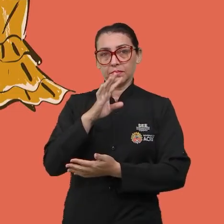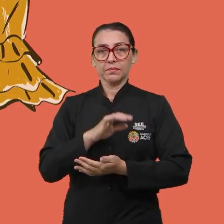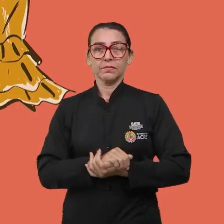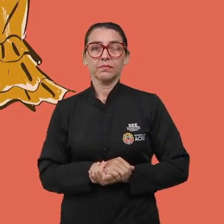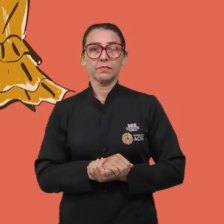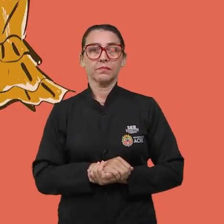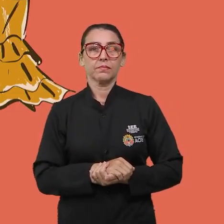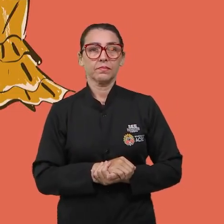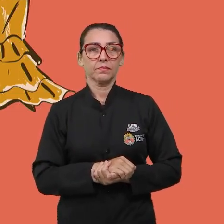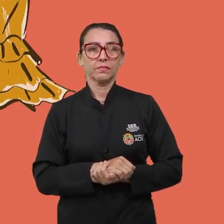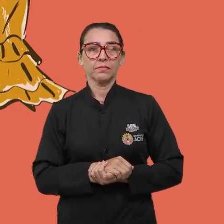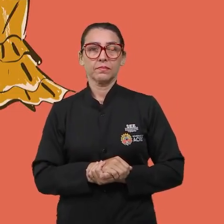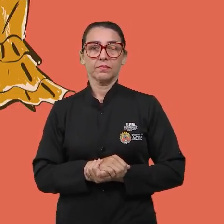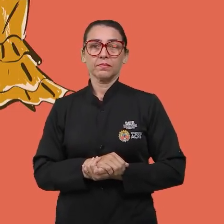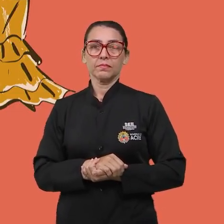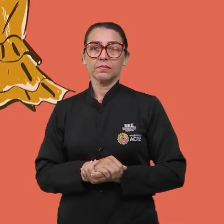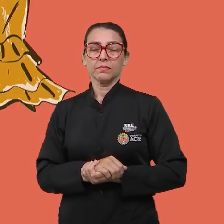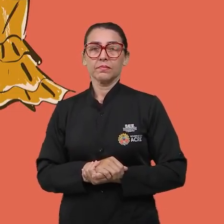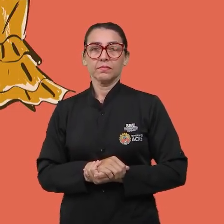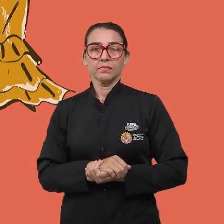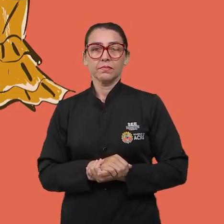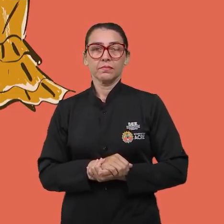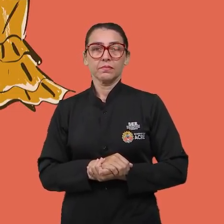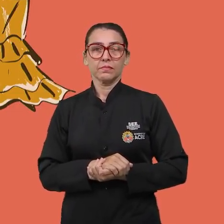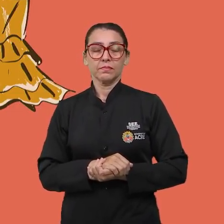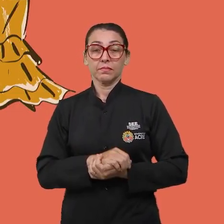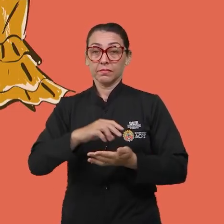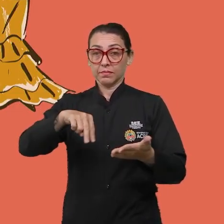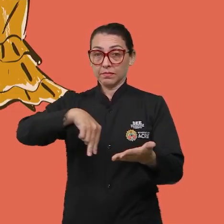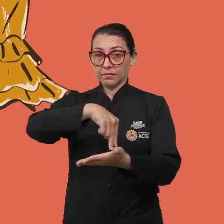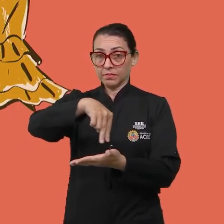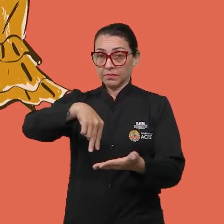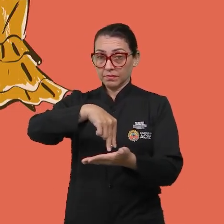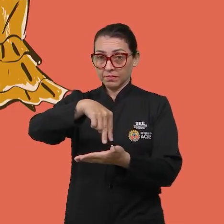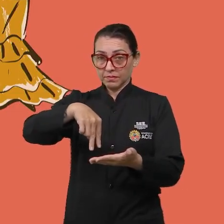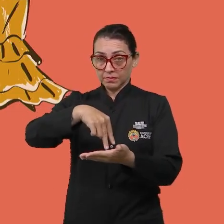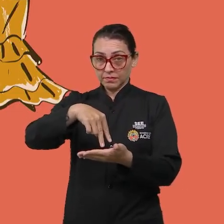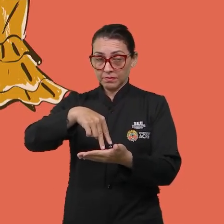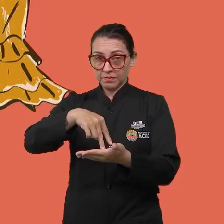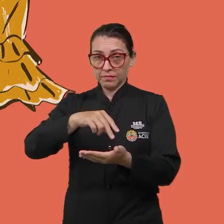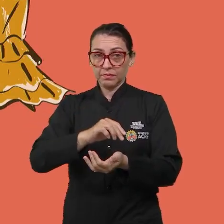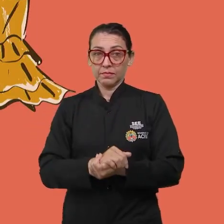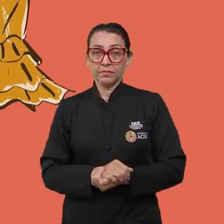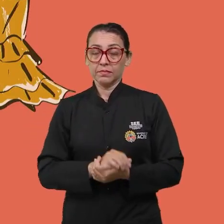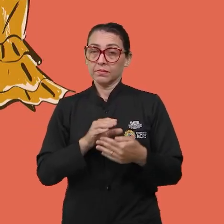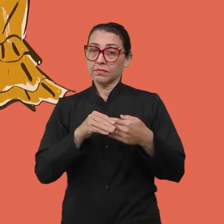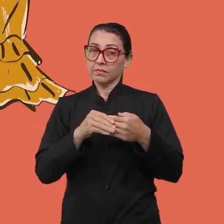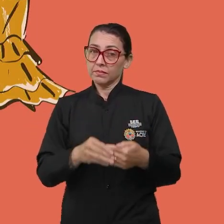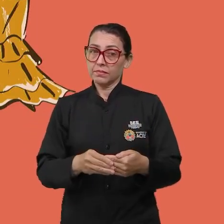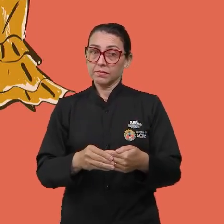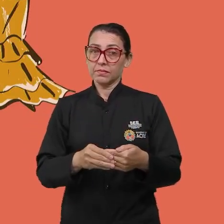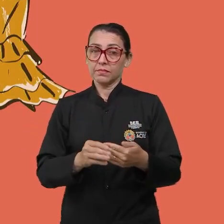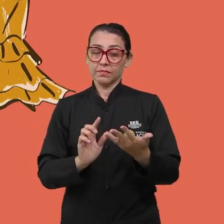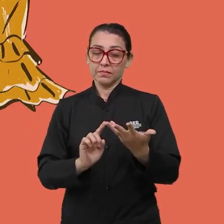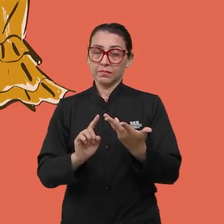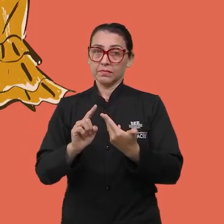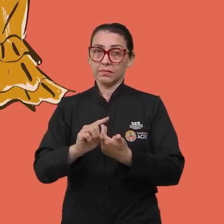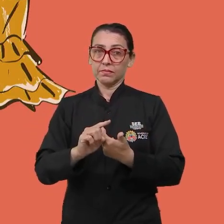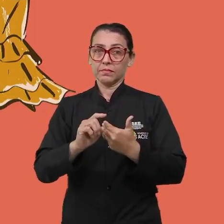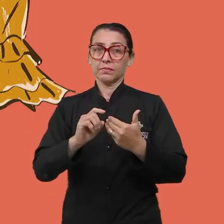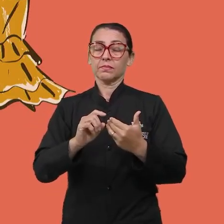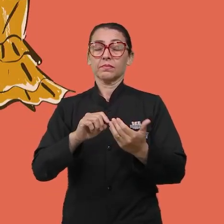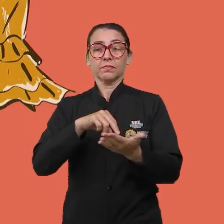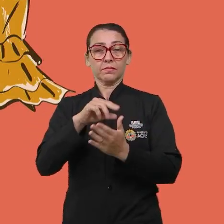momento. Falamos sobre a dança e trouxemos aqui pontos como